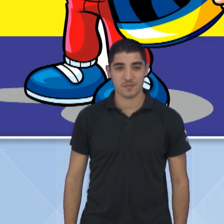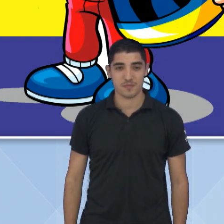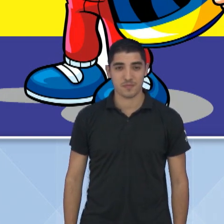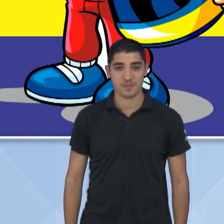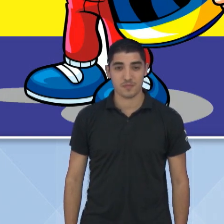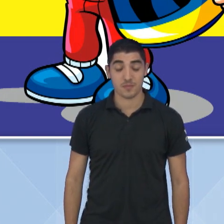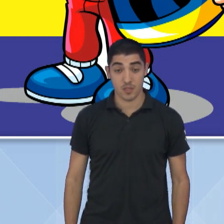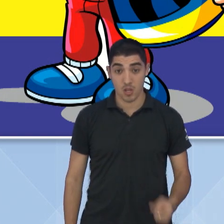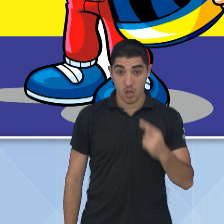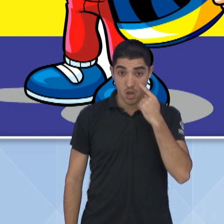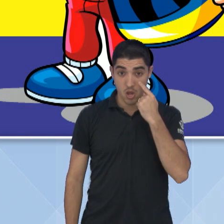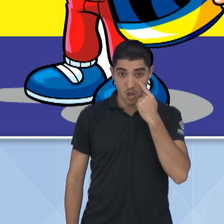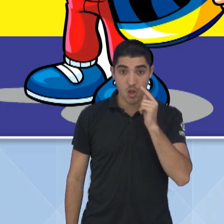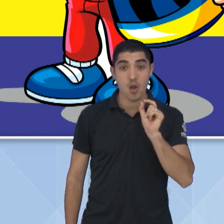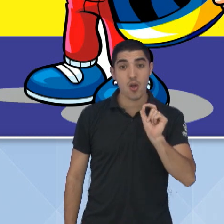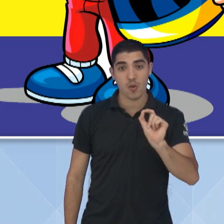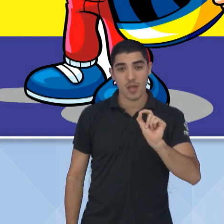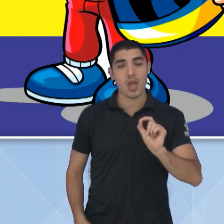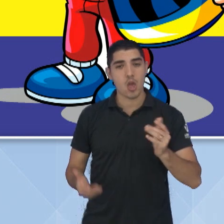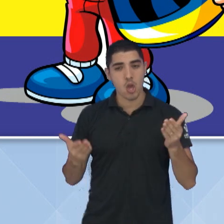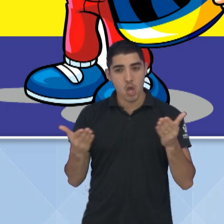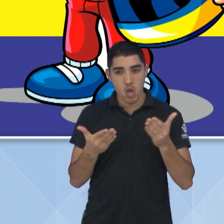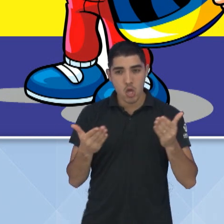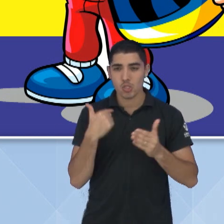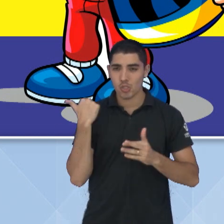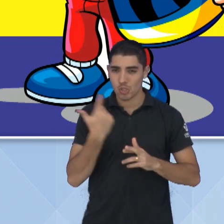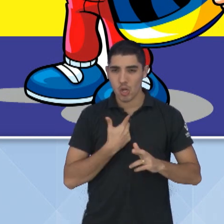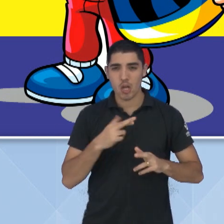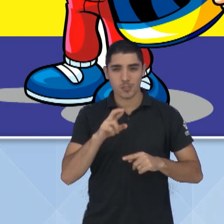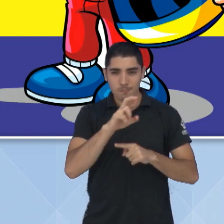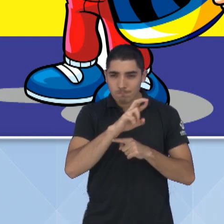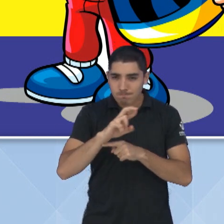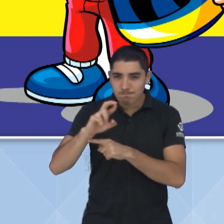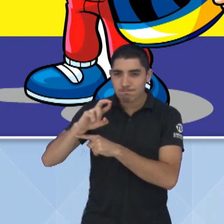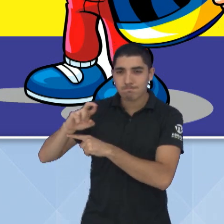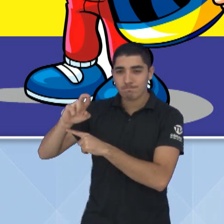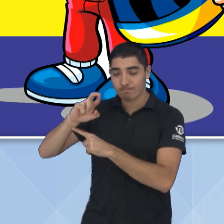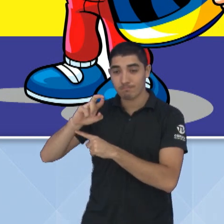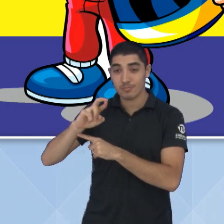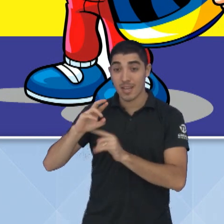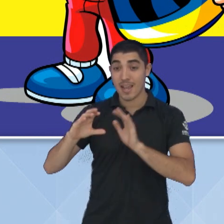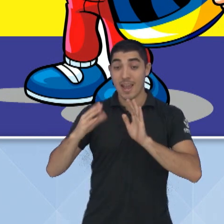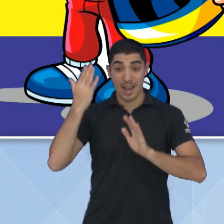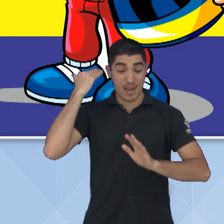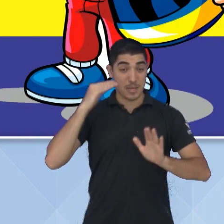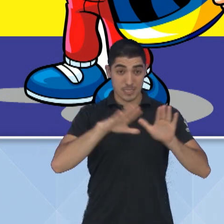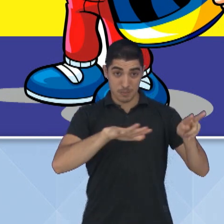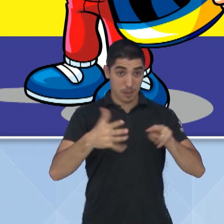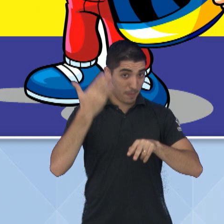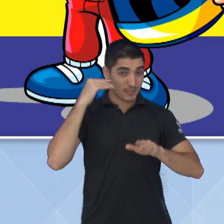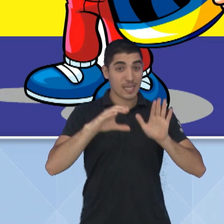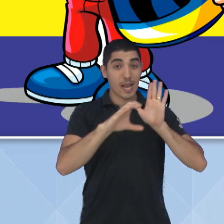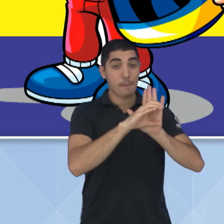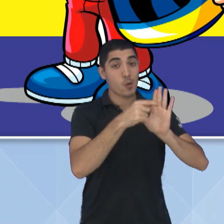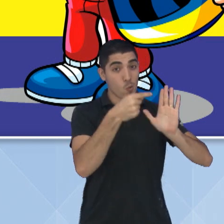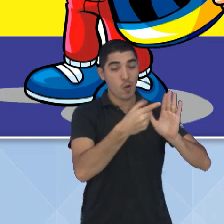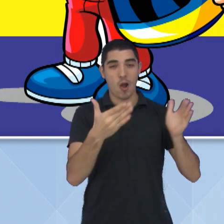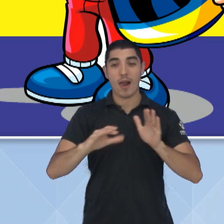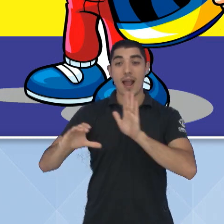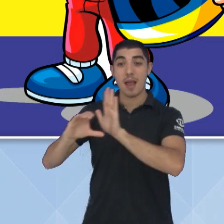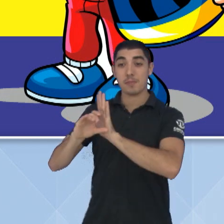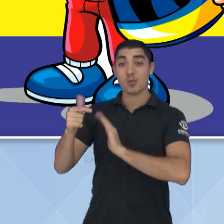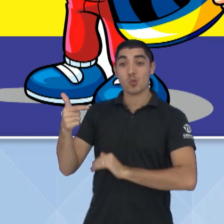Aí, gente, a Seninha, a gente fez hoje a Seninha capítulo 2. Semana passada foi o capítulo 1. Está assim a Seninha.